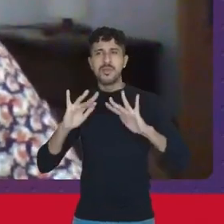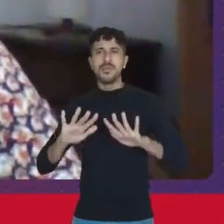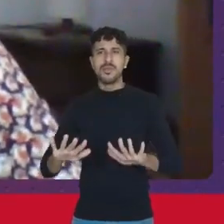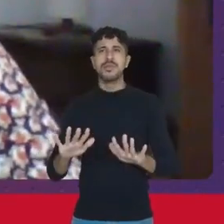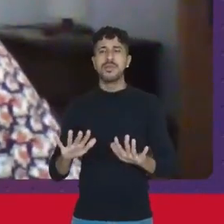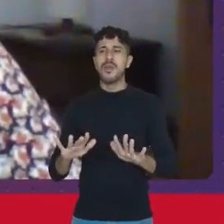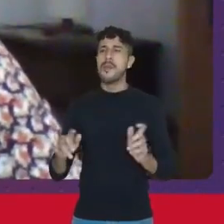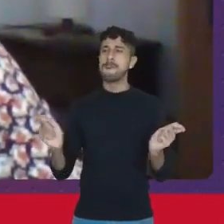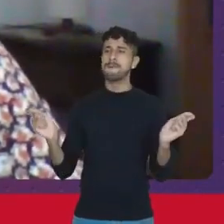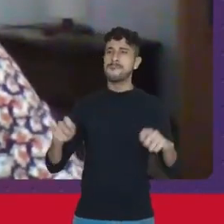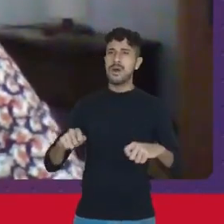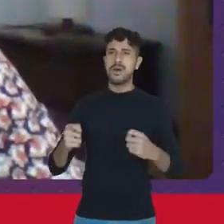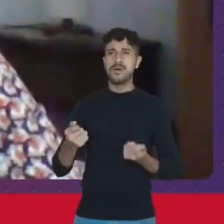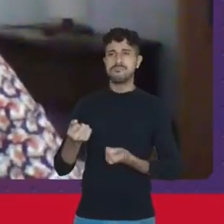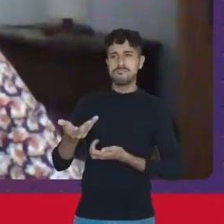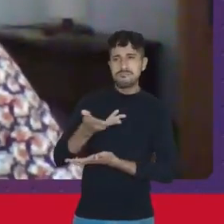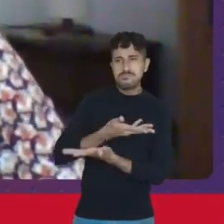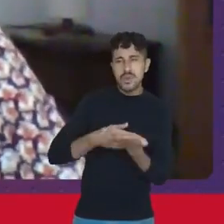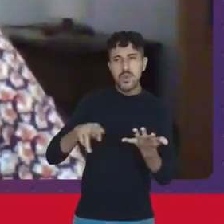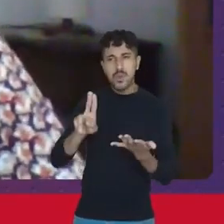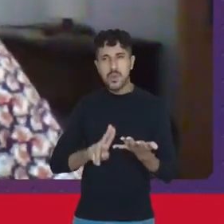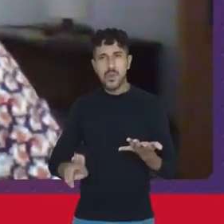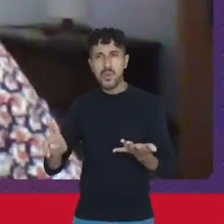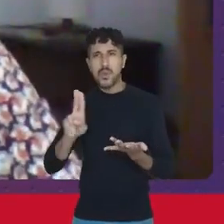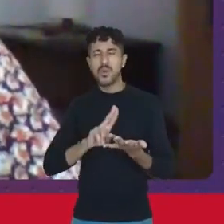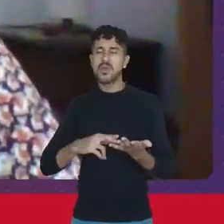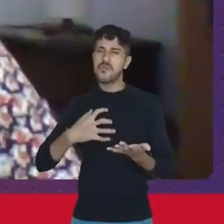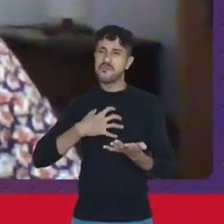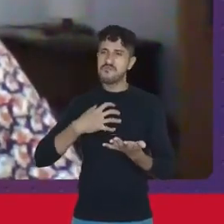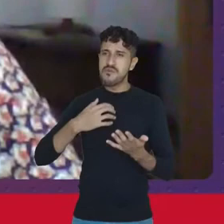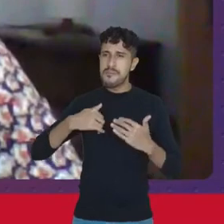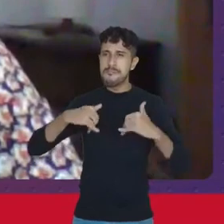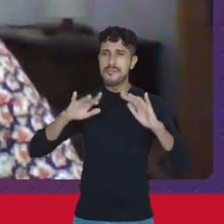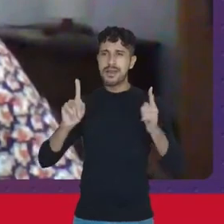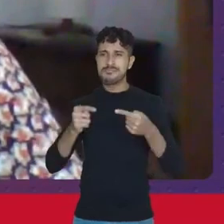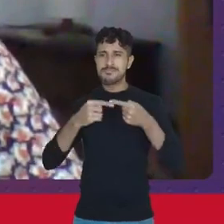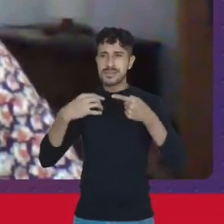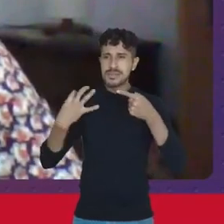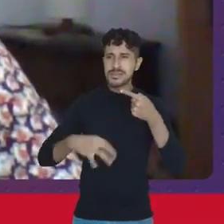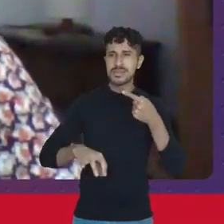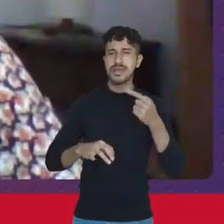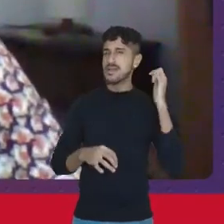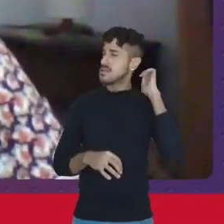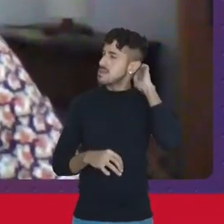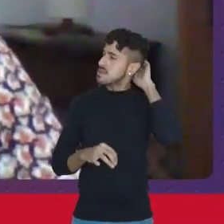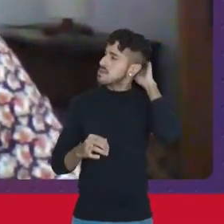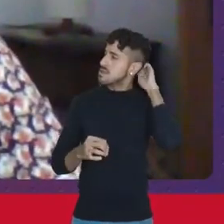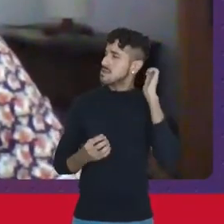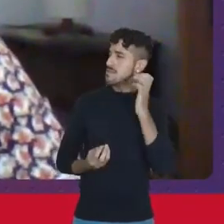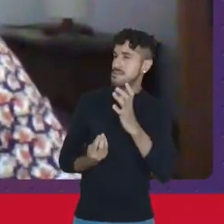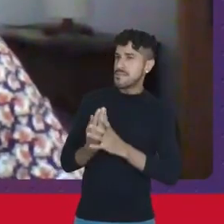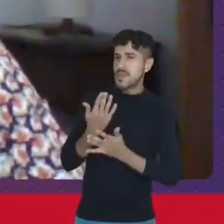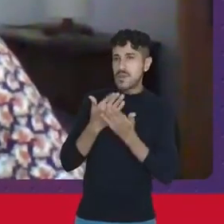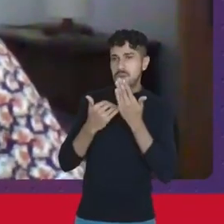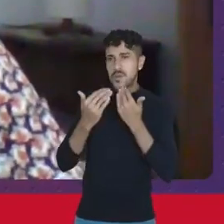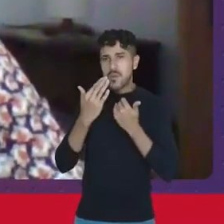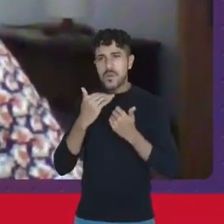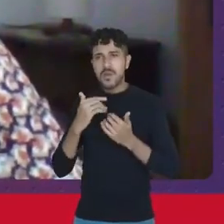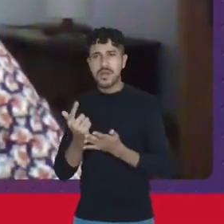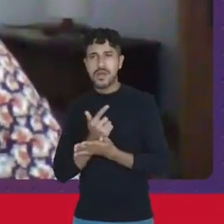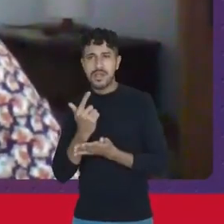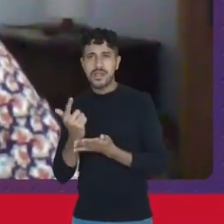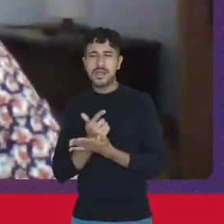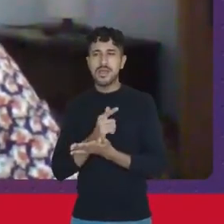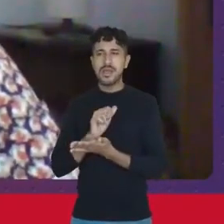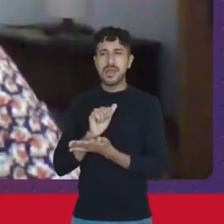né, possam ser utilizados de forma mais adequada, a produção de alimentos livres